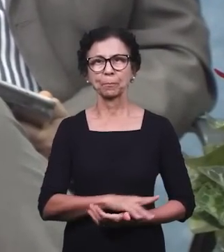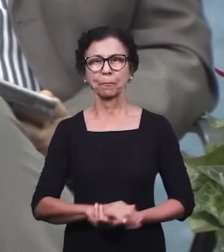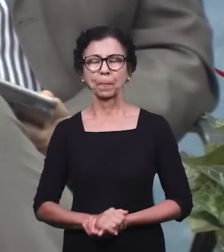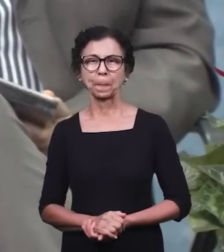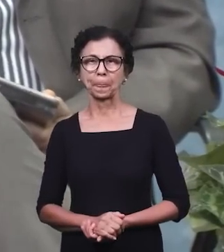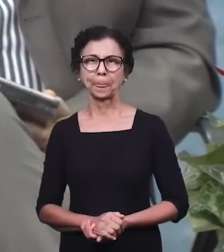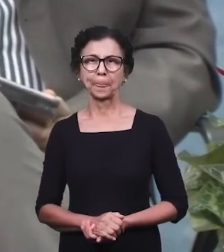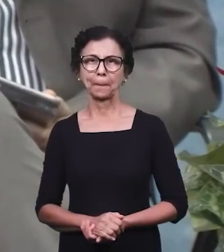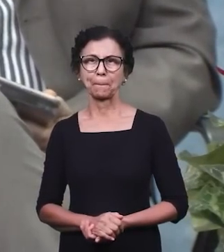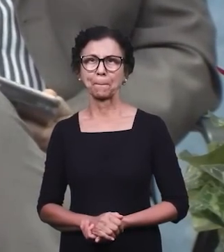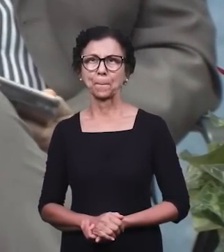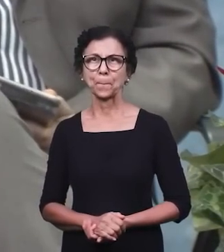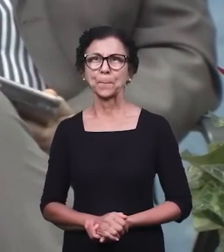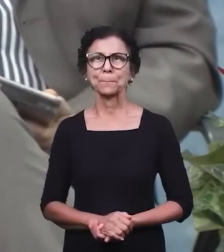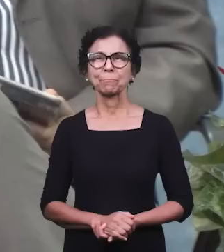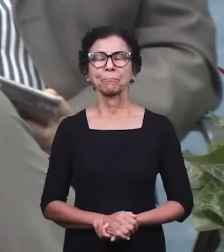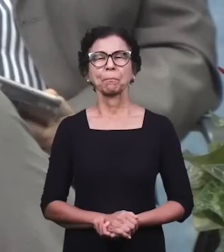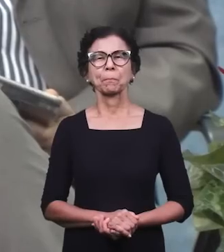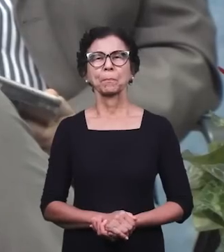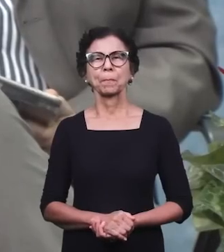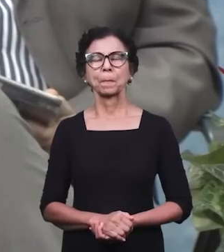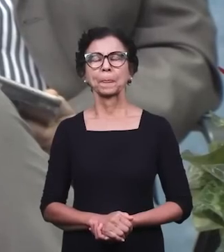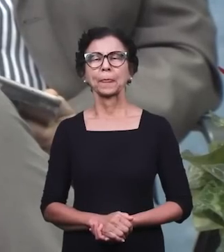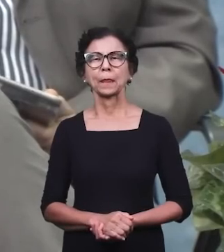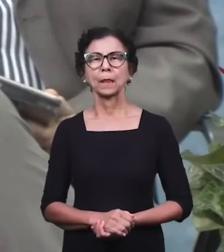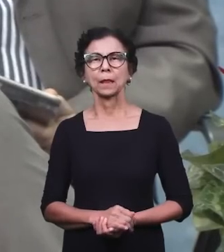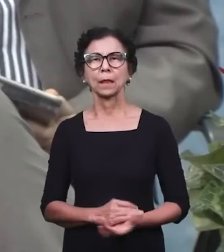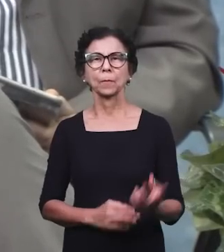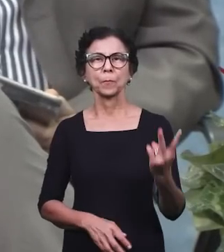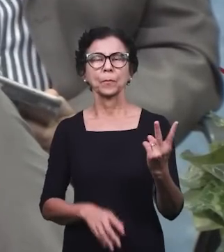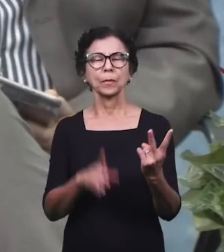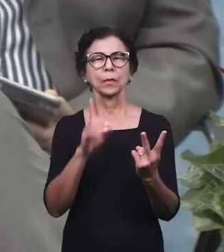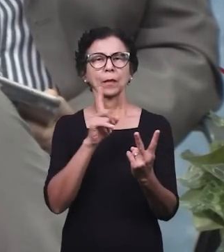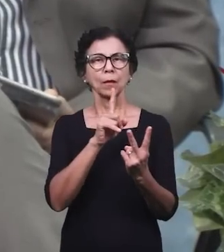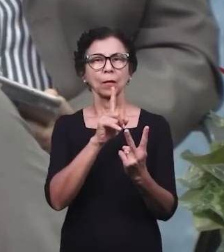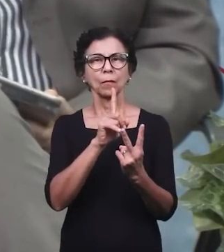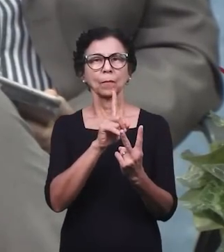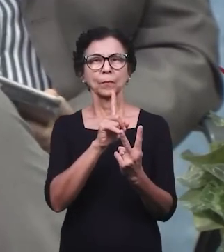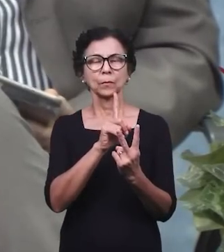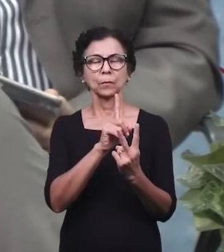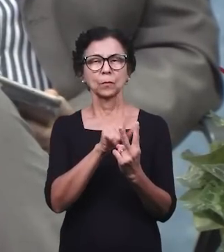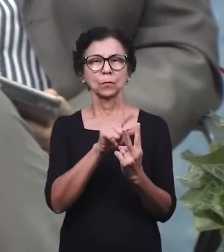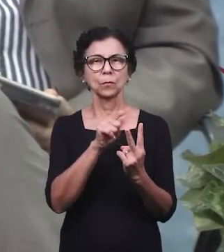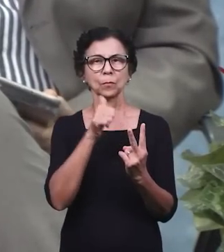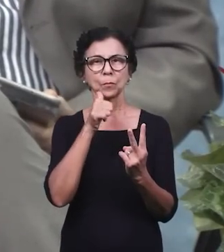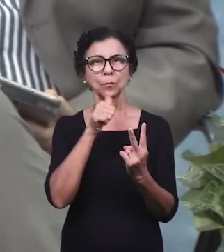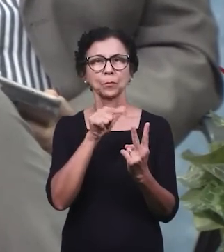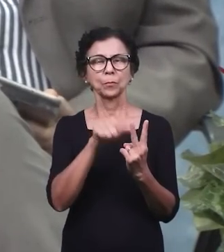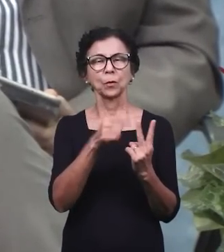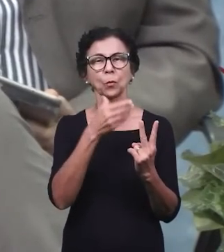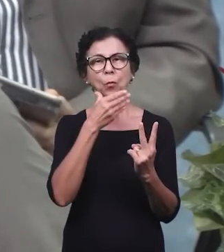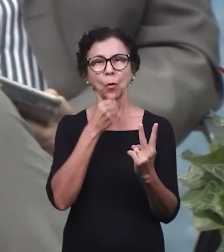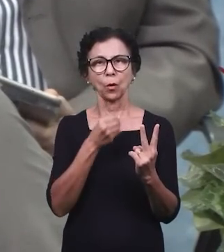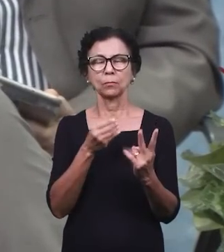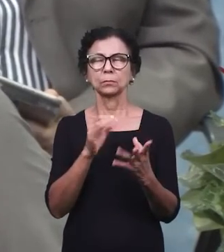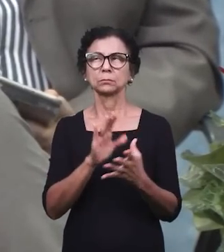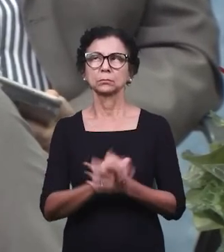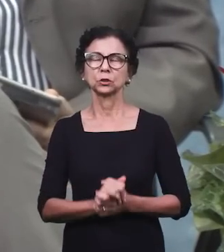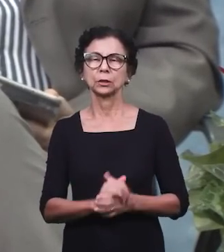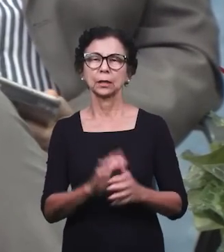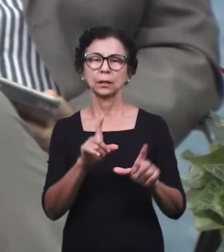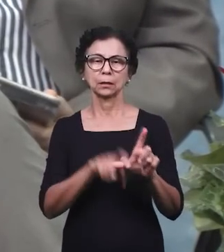sustentam sozinhos, ou seja, dois jovens com independência financeira, naturalmente que ao se casarem, eles